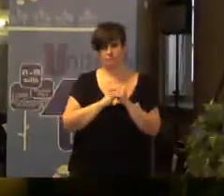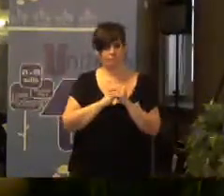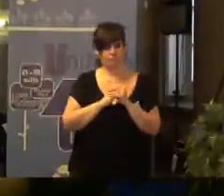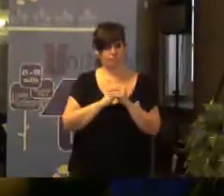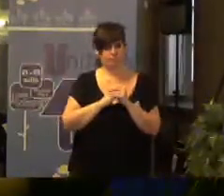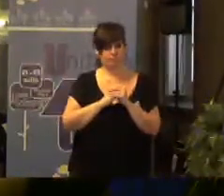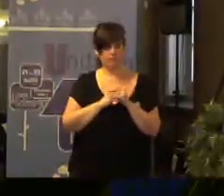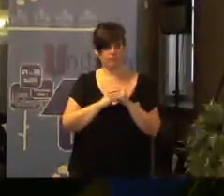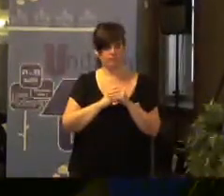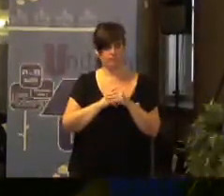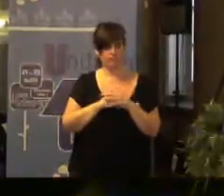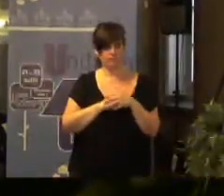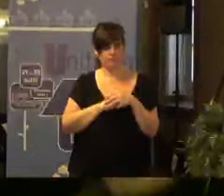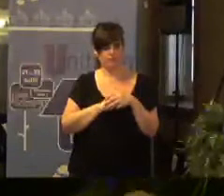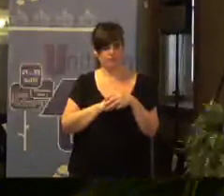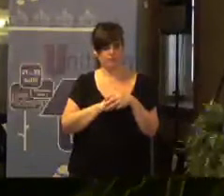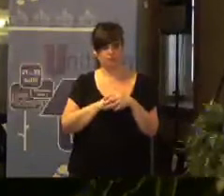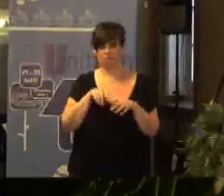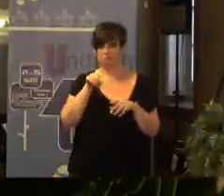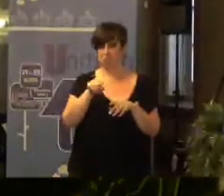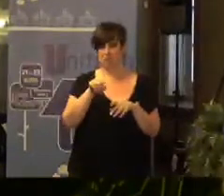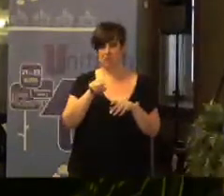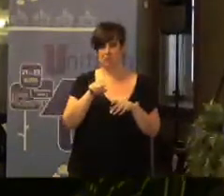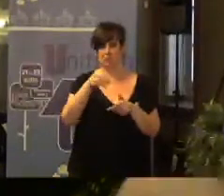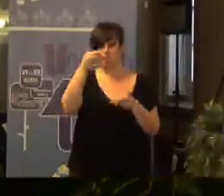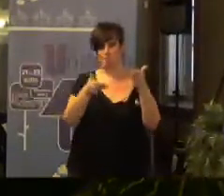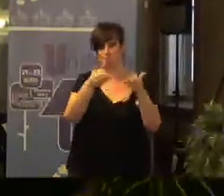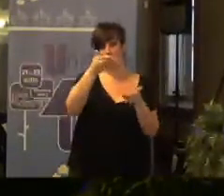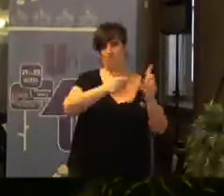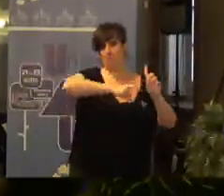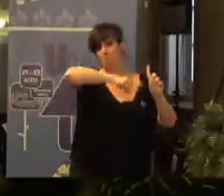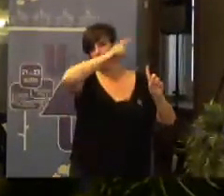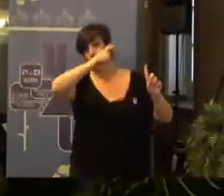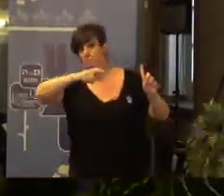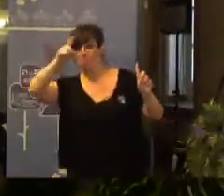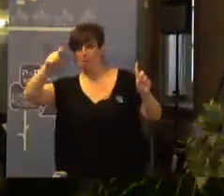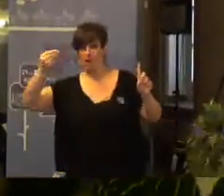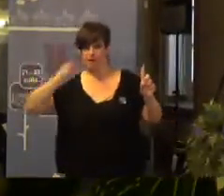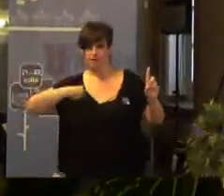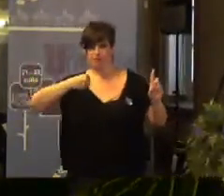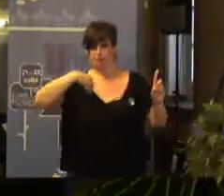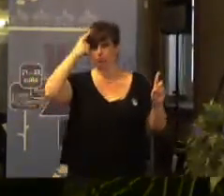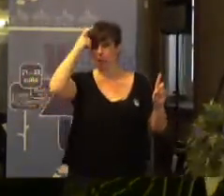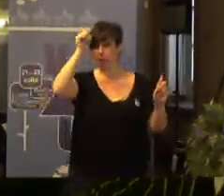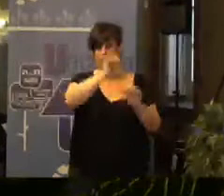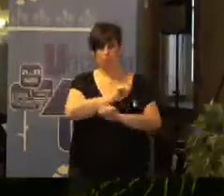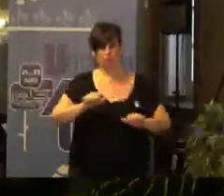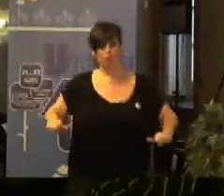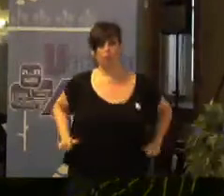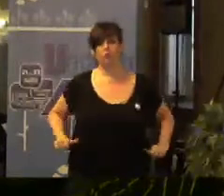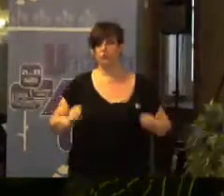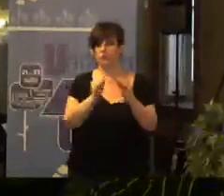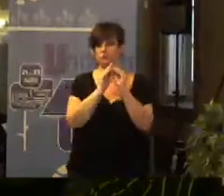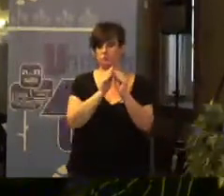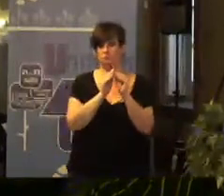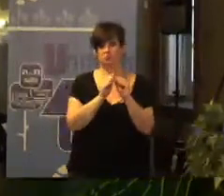E isso é um balanço que o povo português terá de fazer no final da